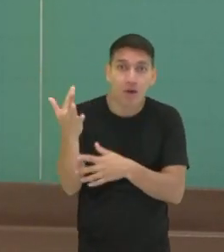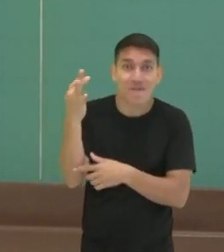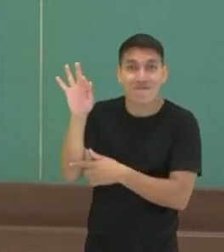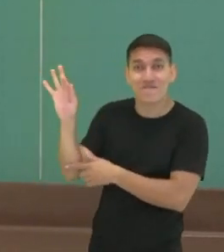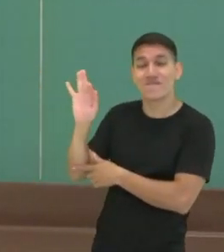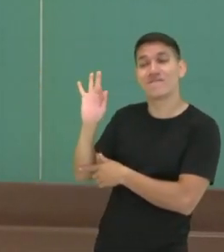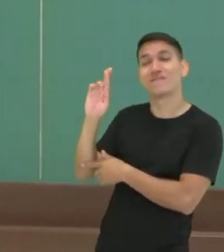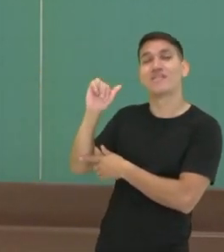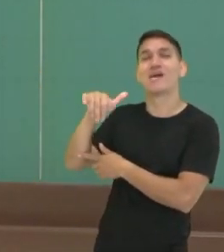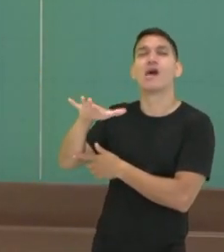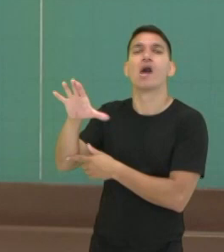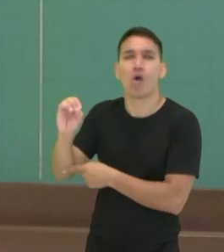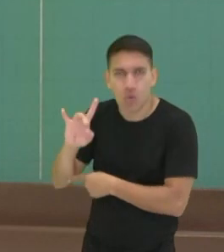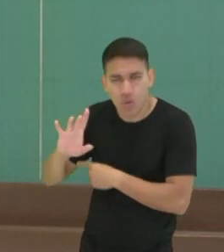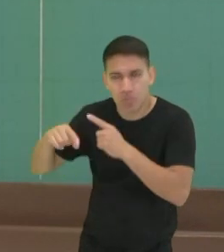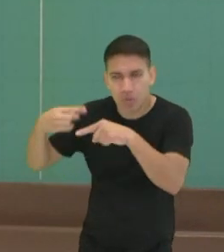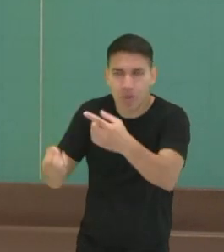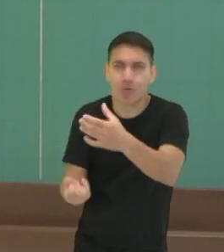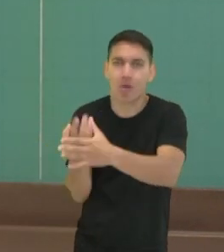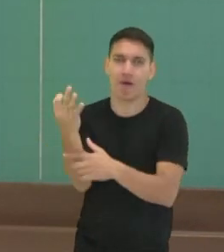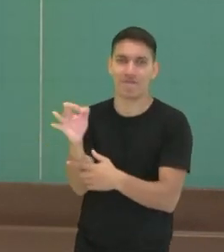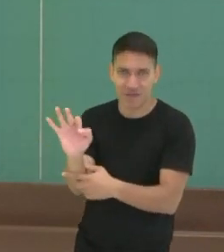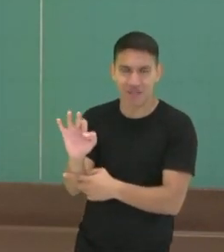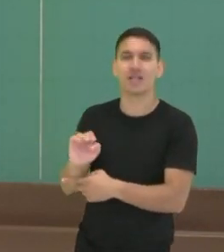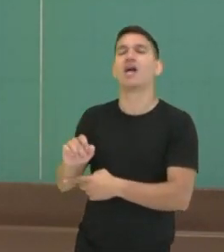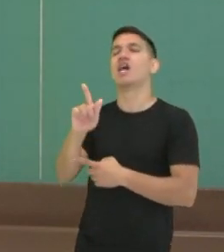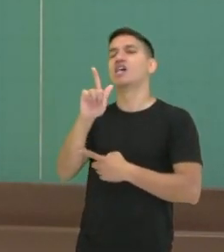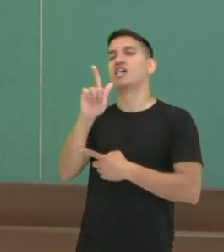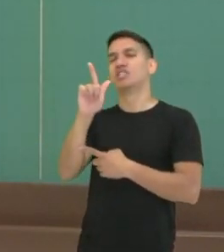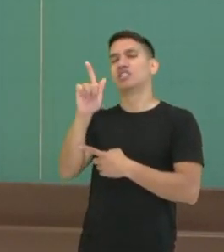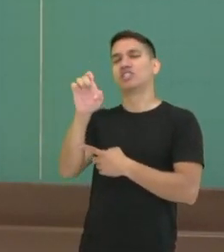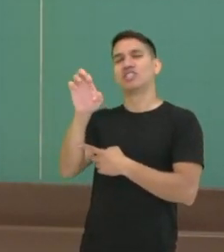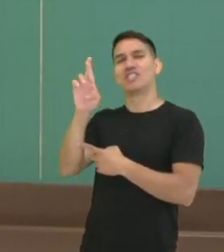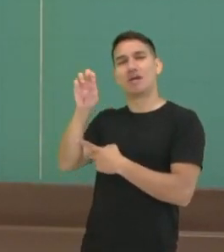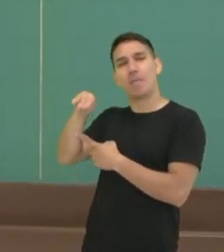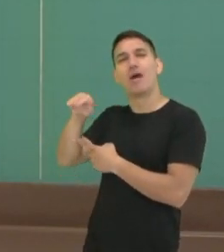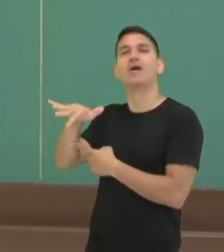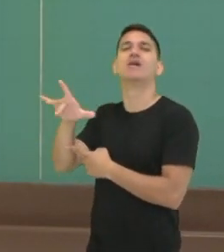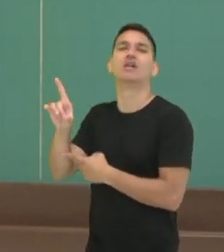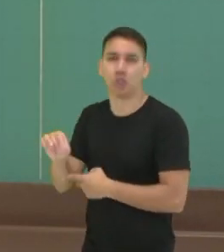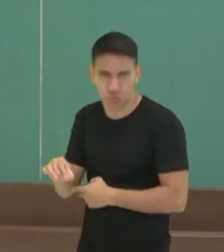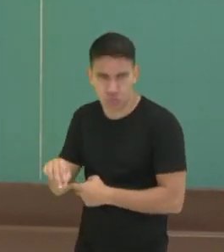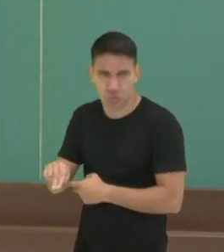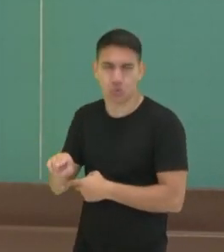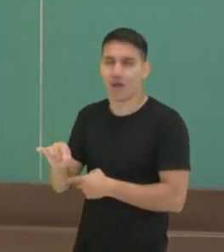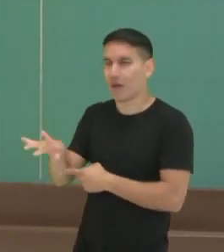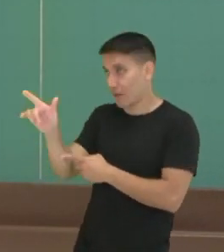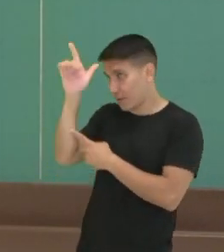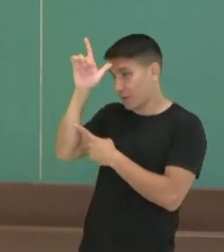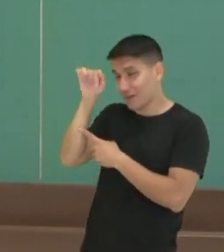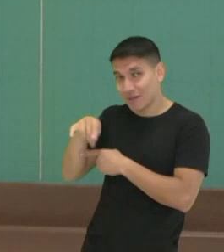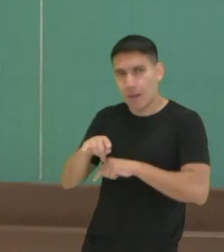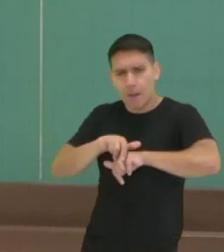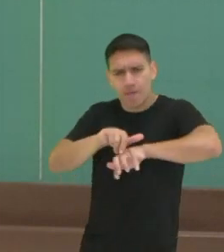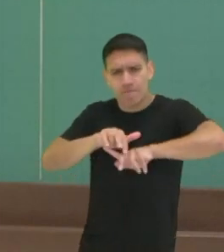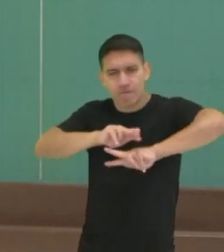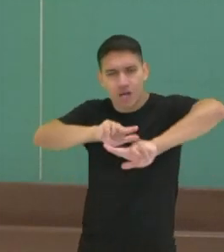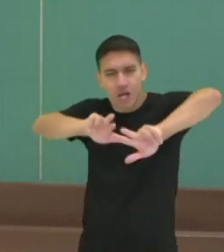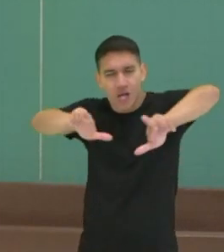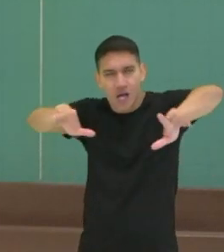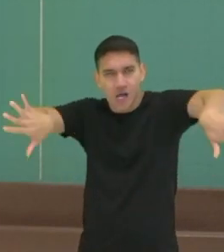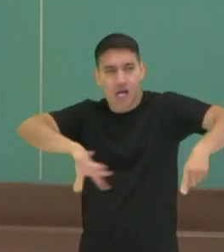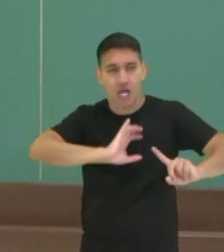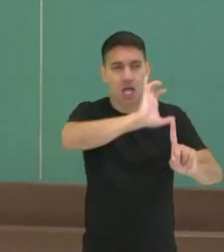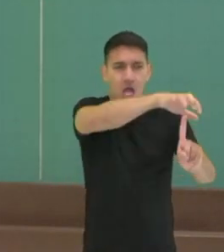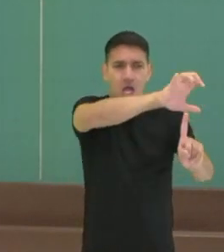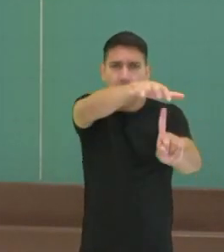à França, o germano, que vai ser a Alemanha, e todo esse emaranhado de reinos vai se tornar a Europa que nós conhecemos.